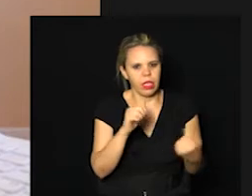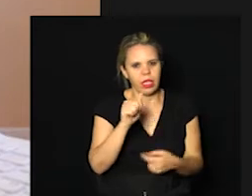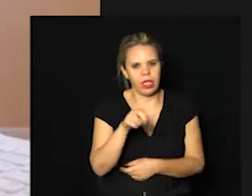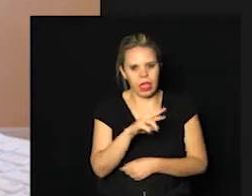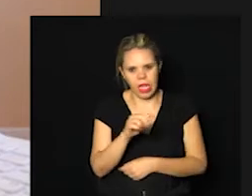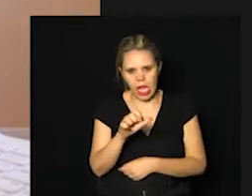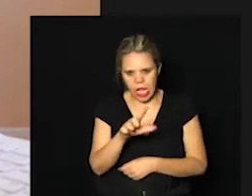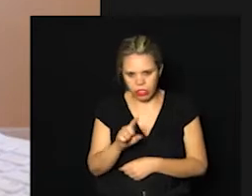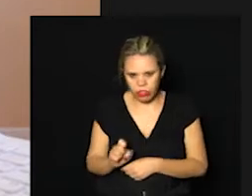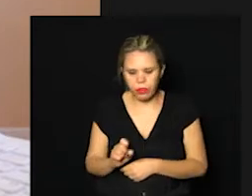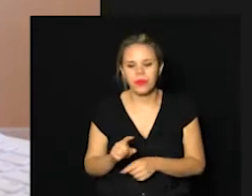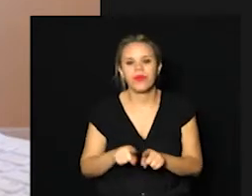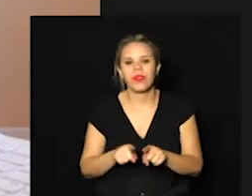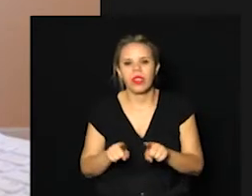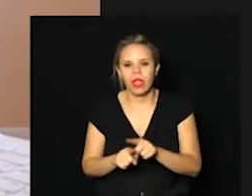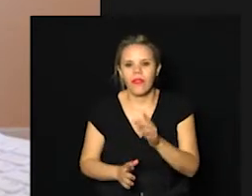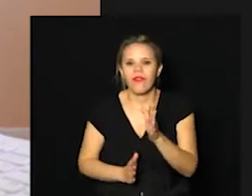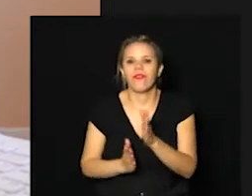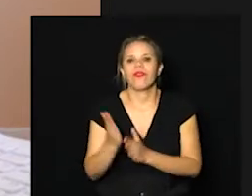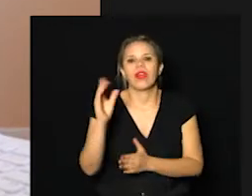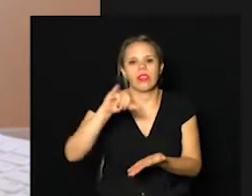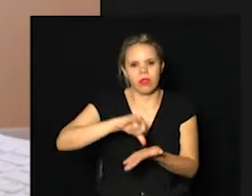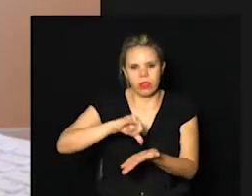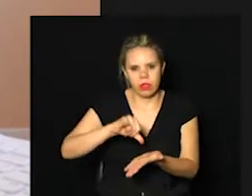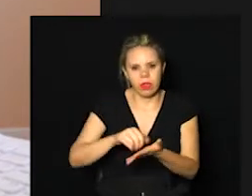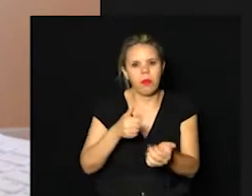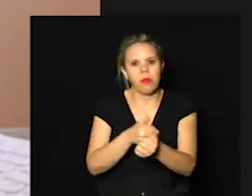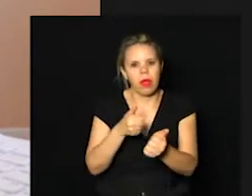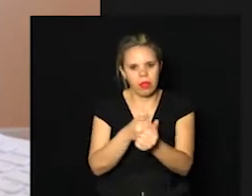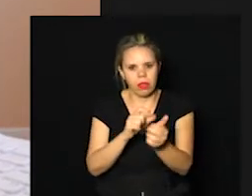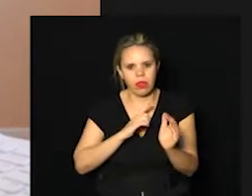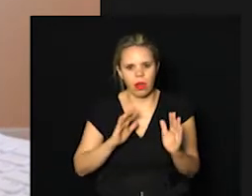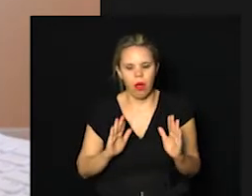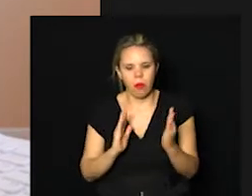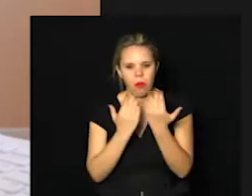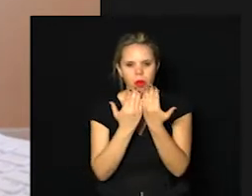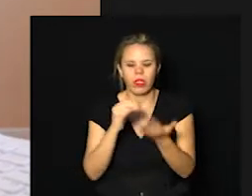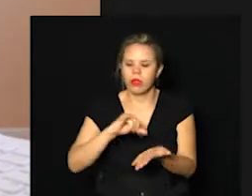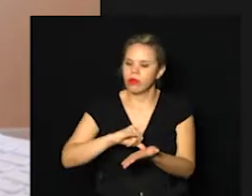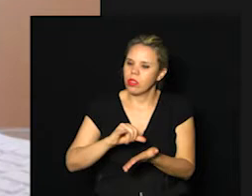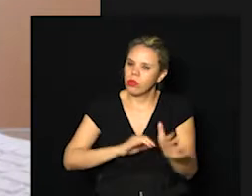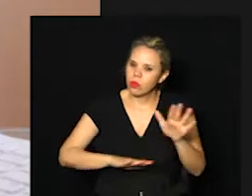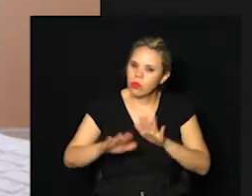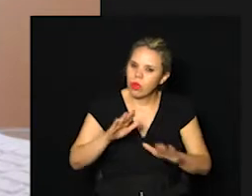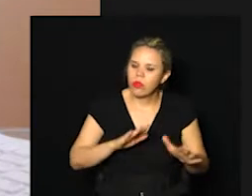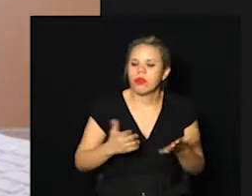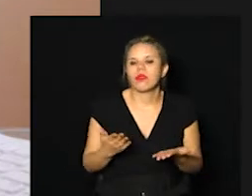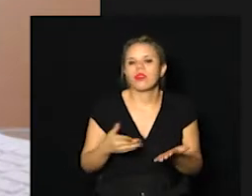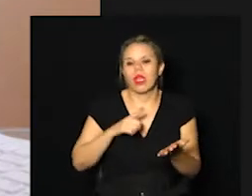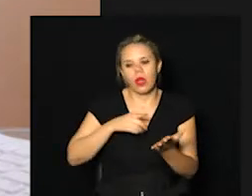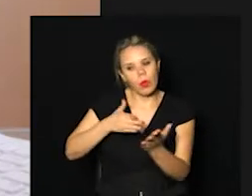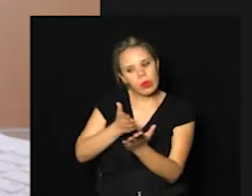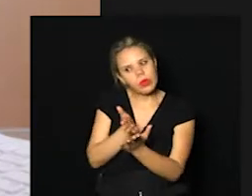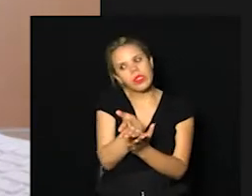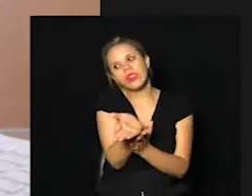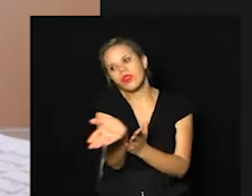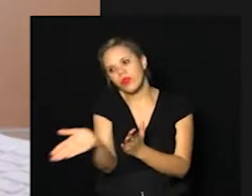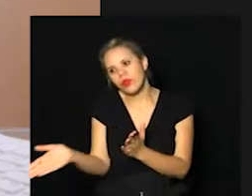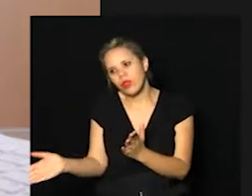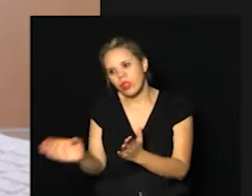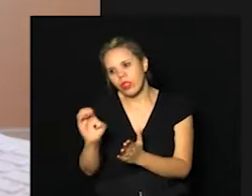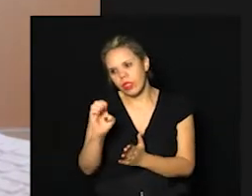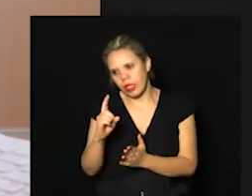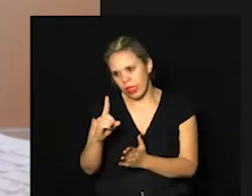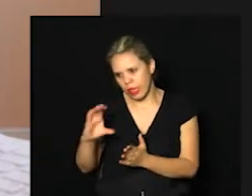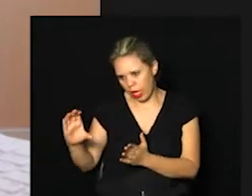a Benjamin Constant, que ali perto está tendo esse bloqueio. Por isso que a gente tem aí um desvio e a INDEC está no local